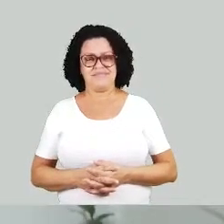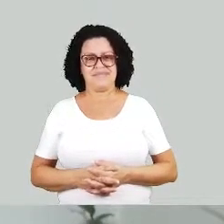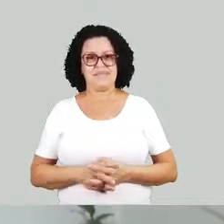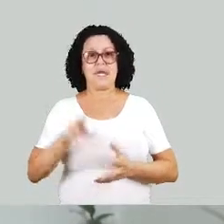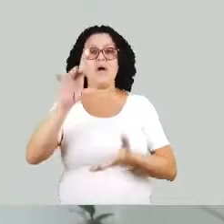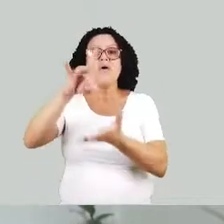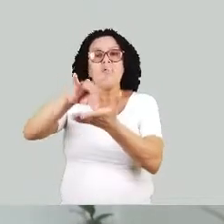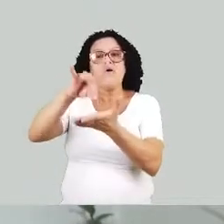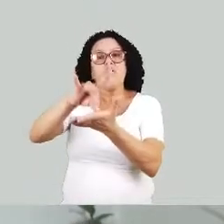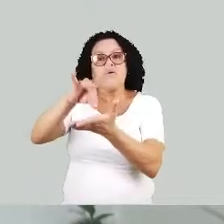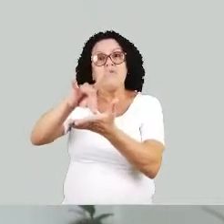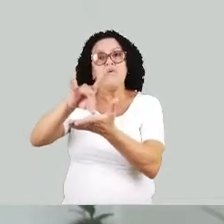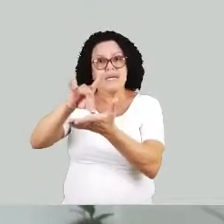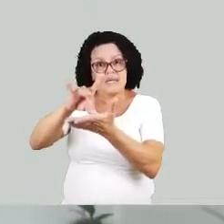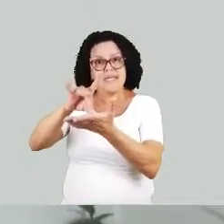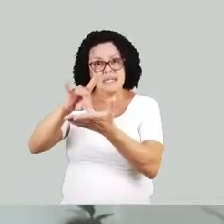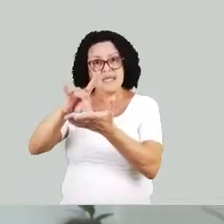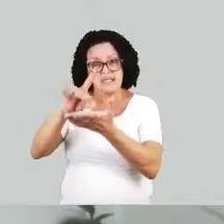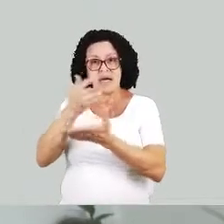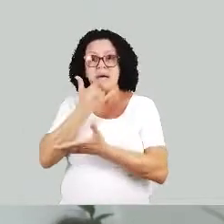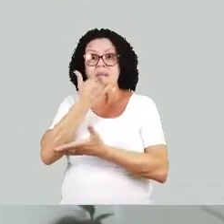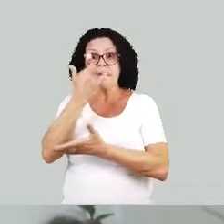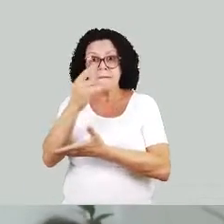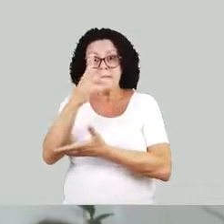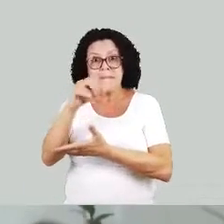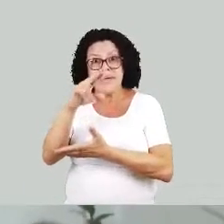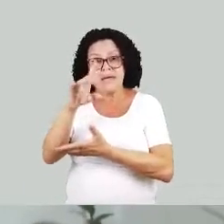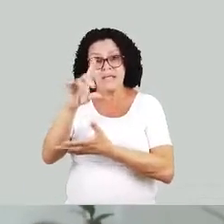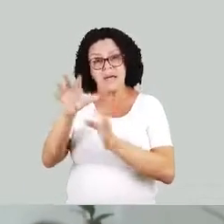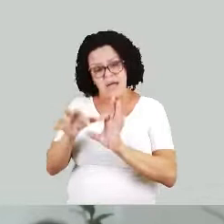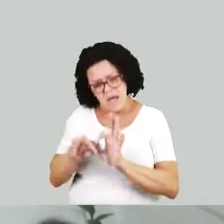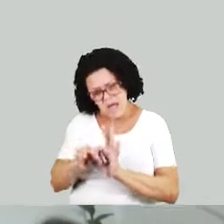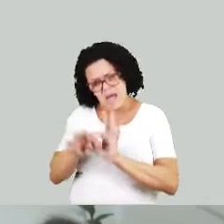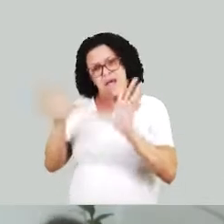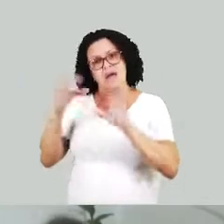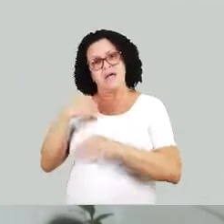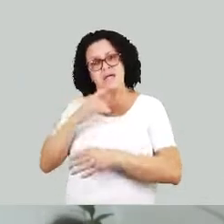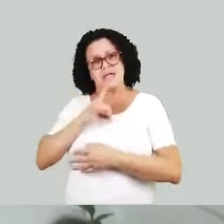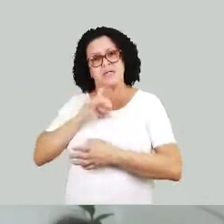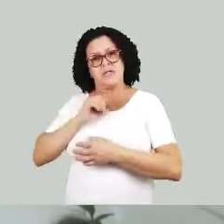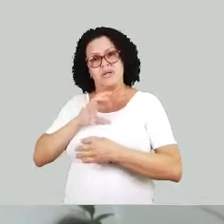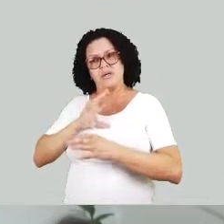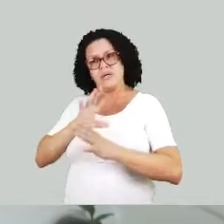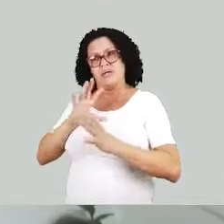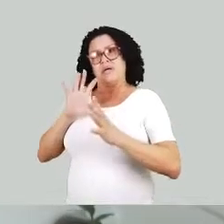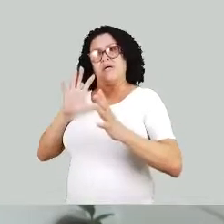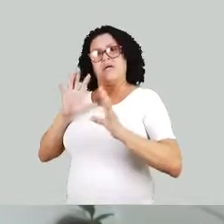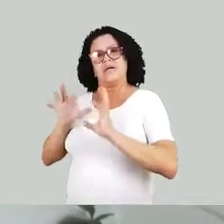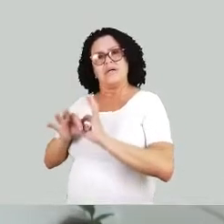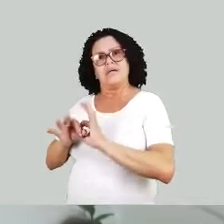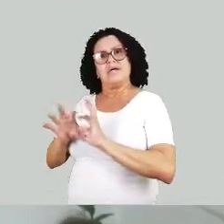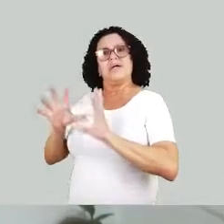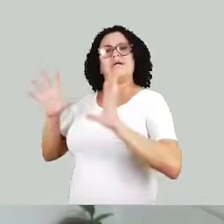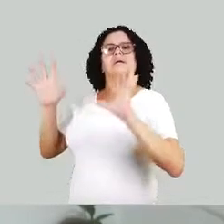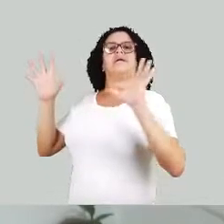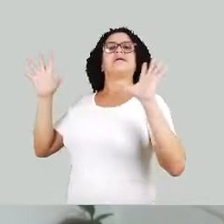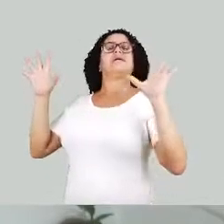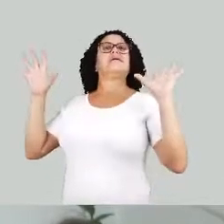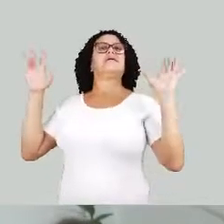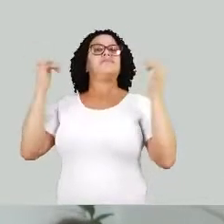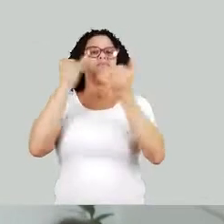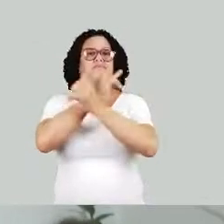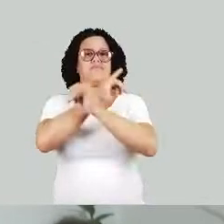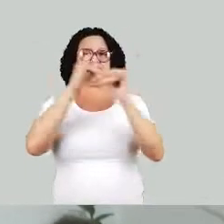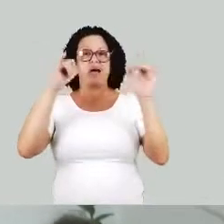O verdadeiro perdão consiste em se libertar da dor. É apenas um ato de libertação da